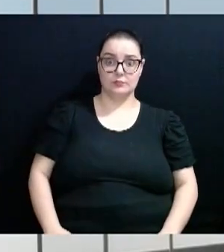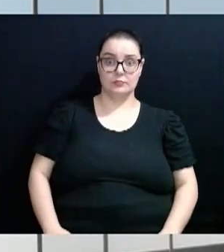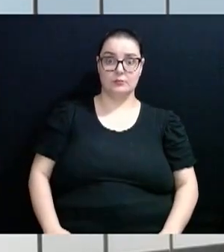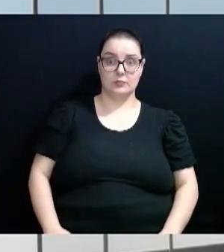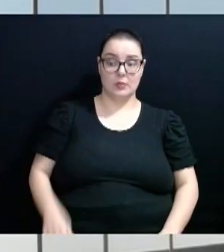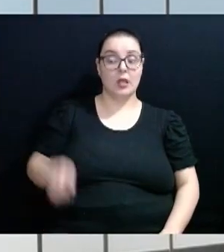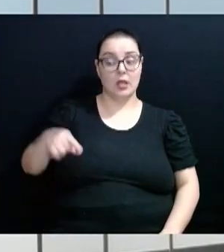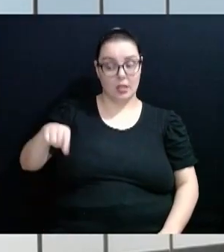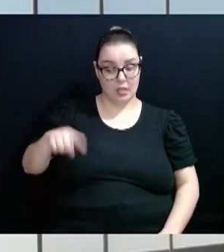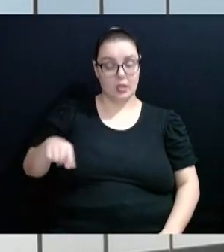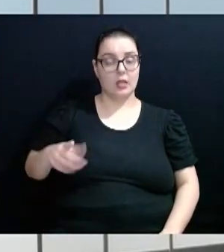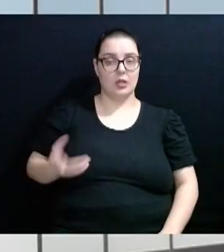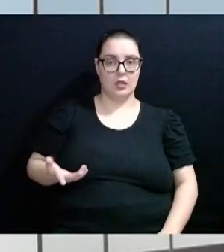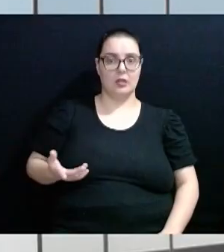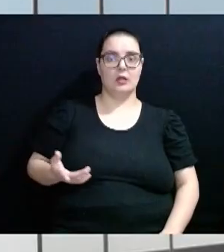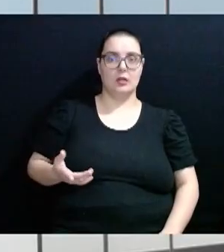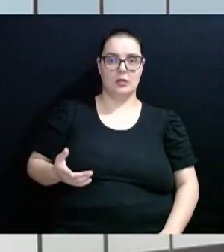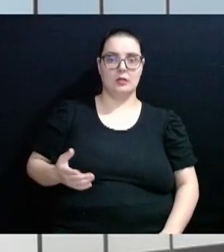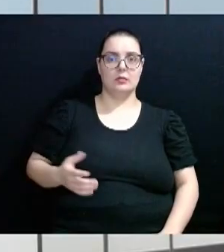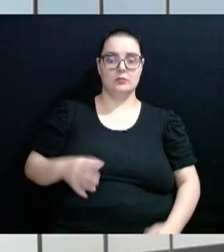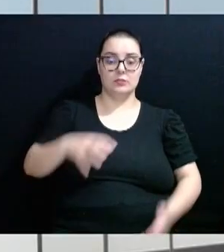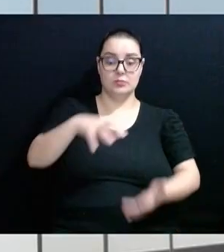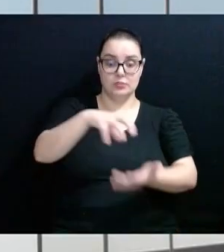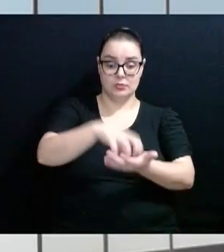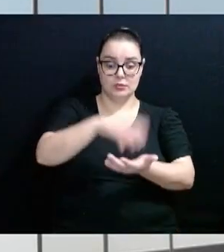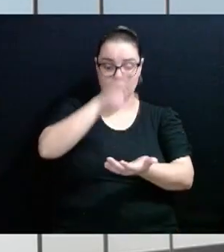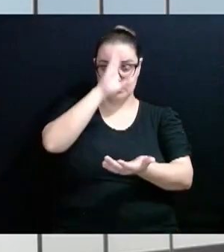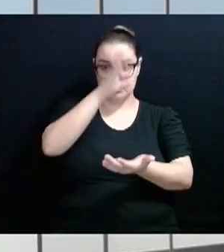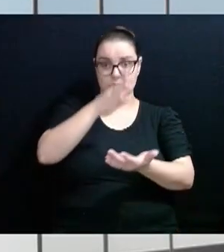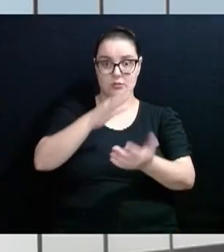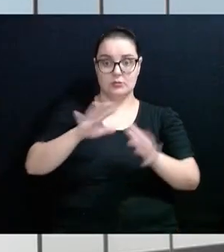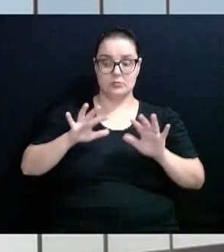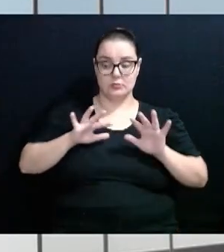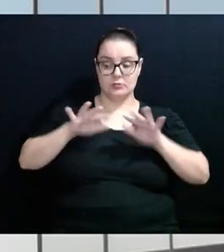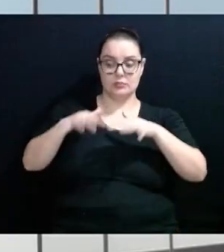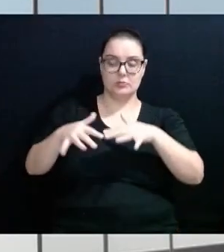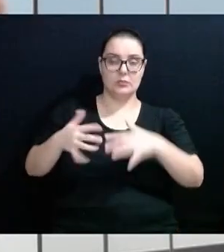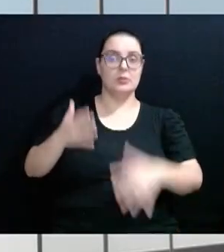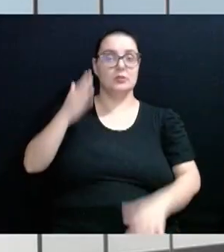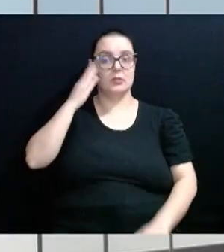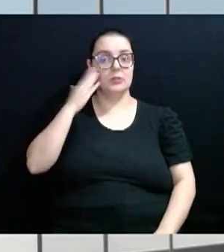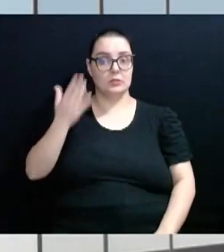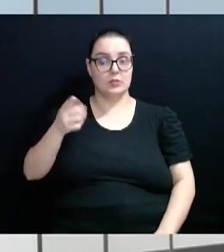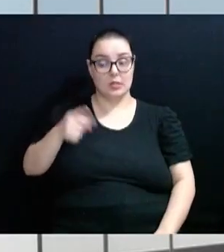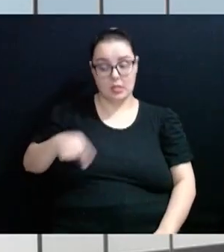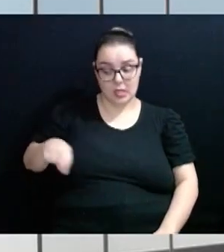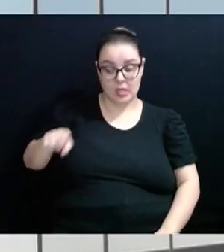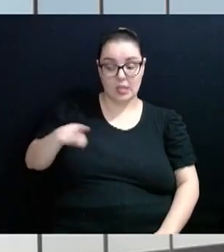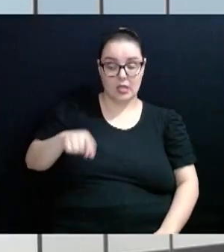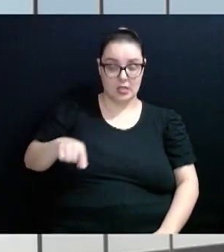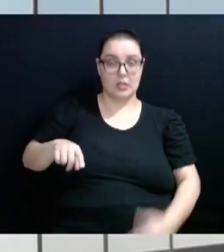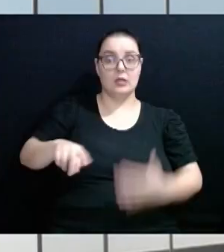estão no centro das atenções. Você entende? Elas são as atingidas